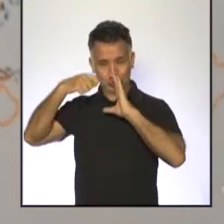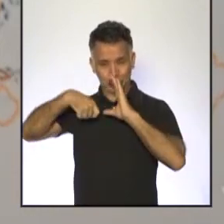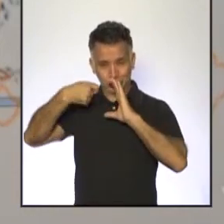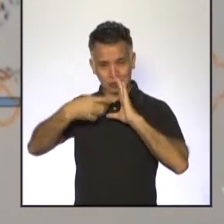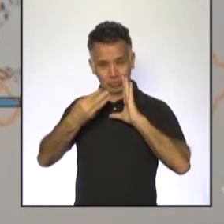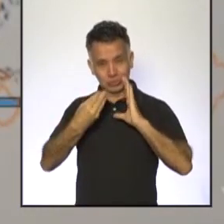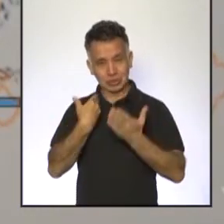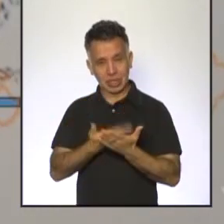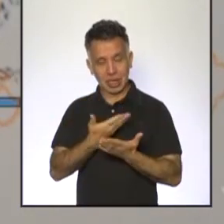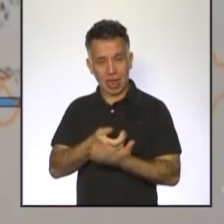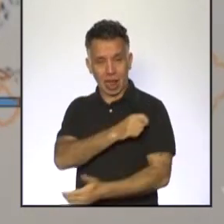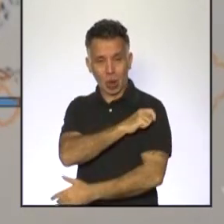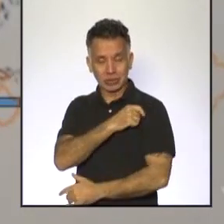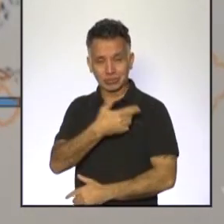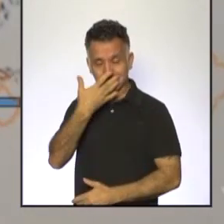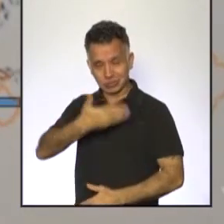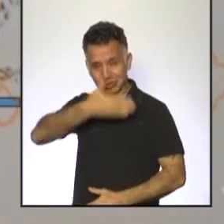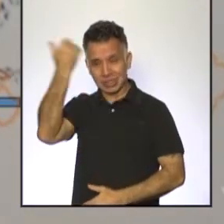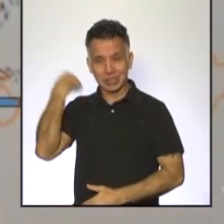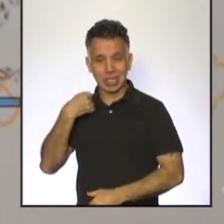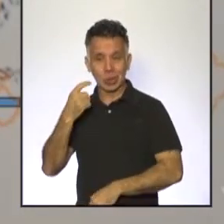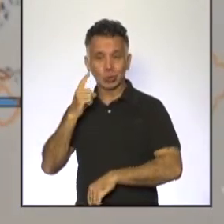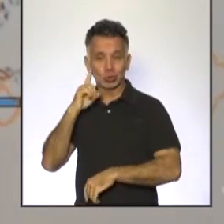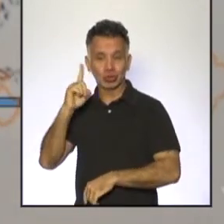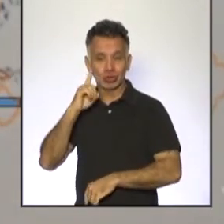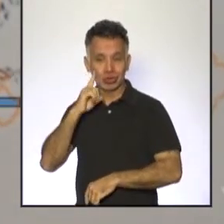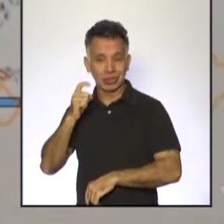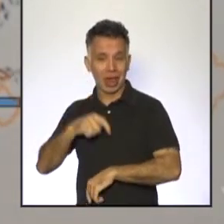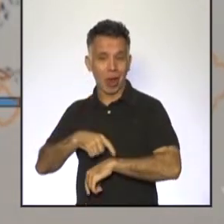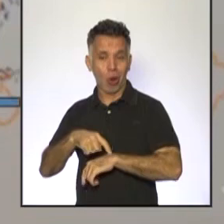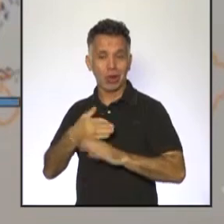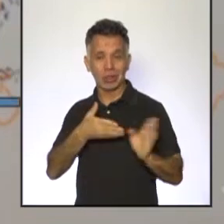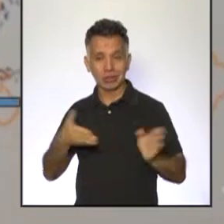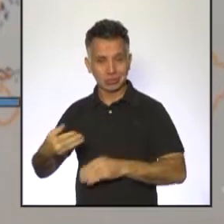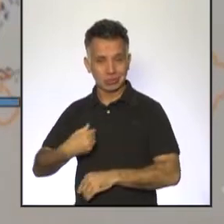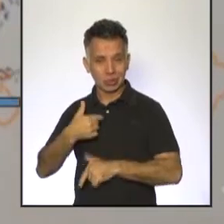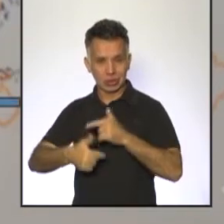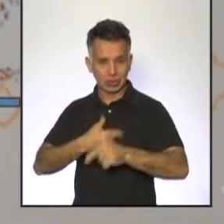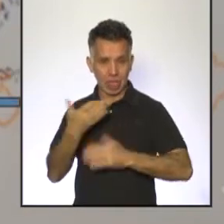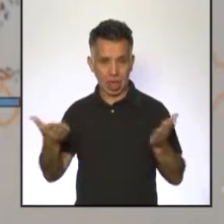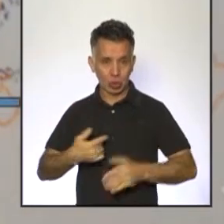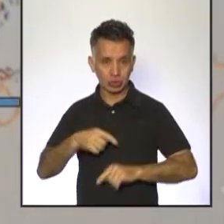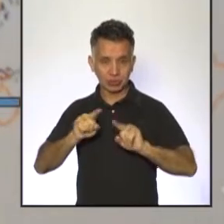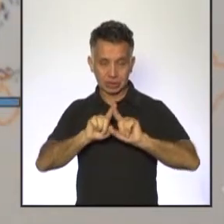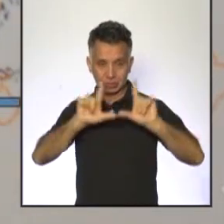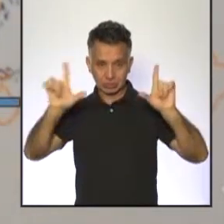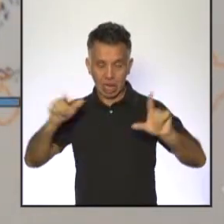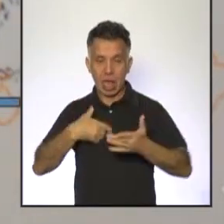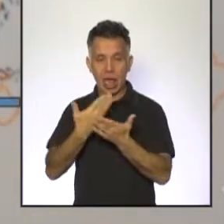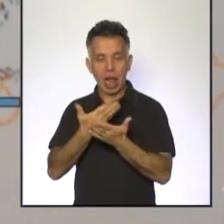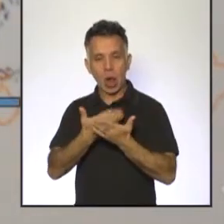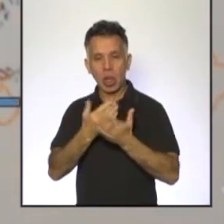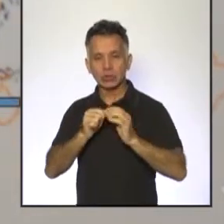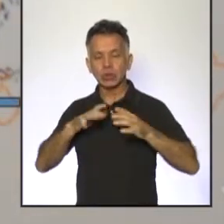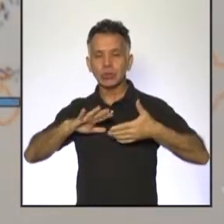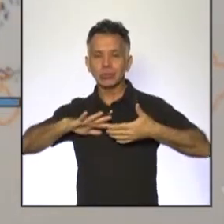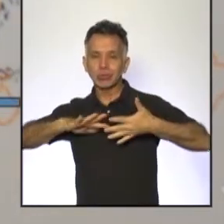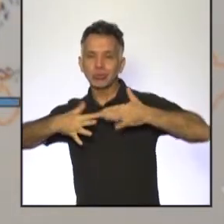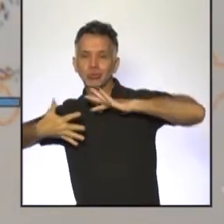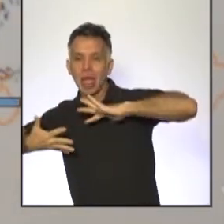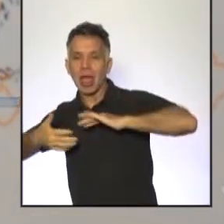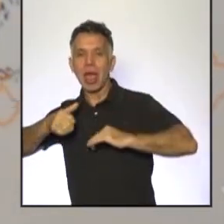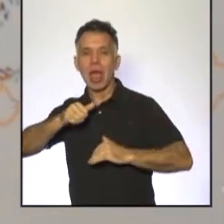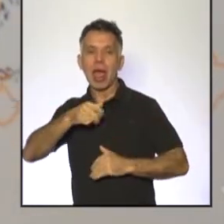que eu tô. Bom dia para todo mundo, hoje a gente vai ter uma baita aula sobre tectônica de placas, aproveitando o ensejo do